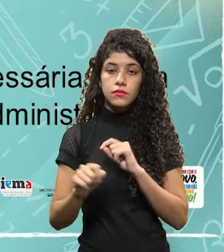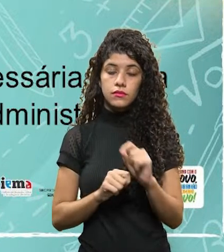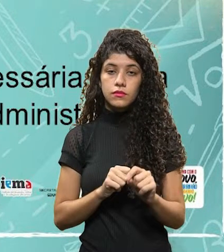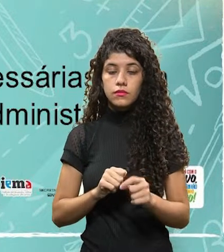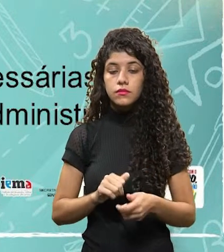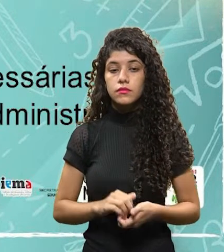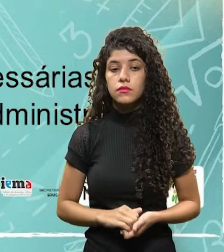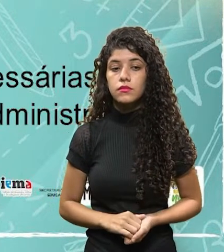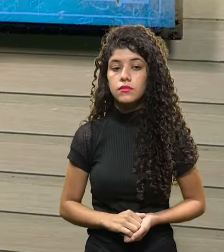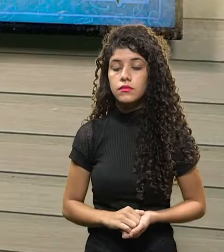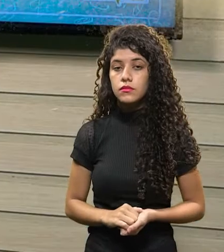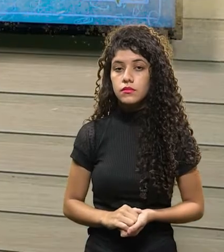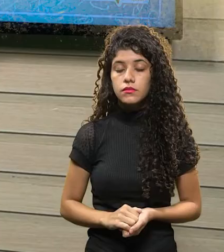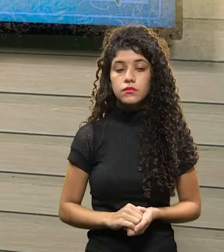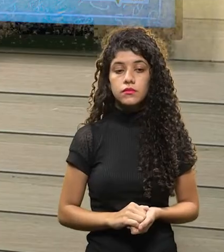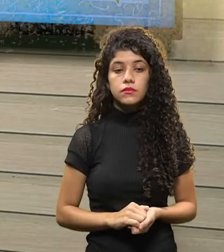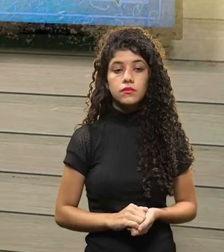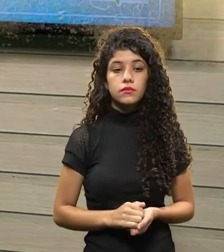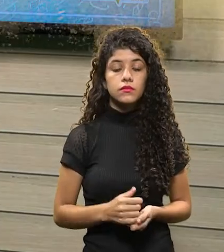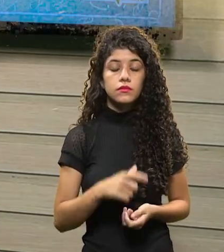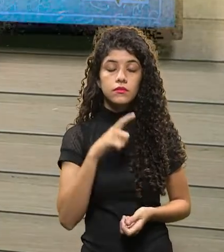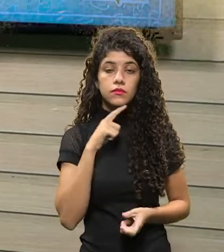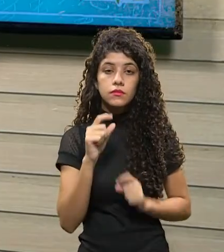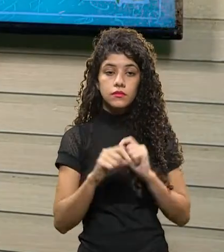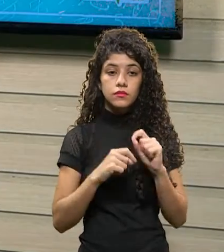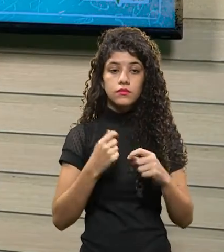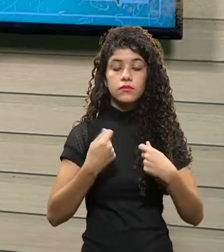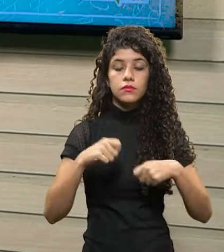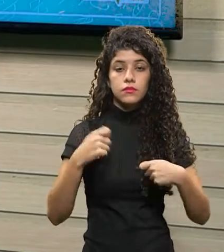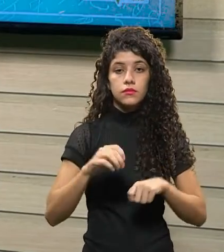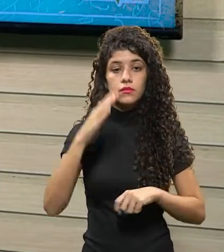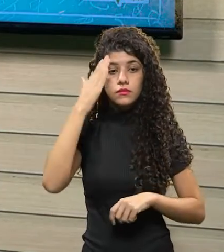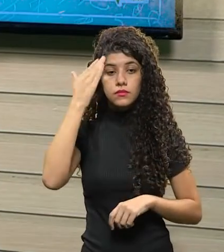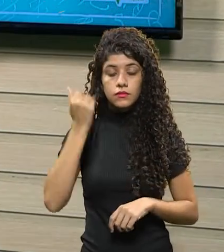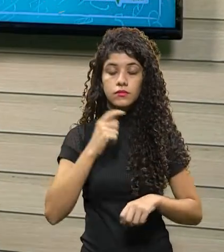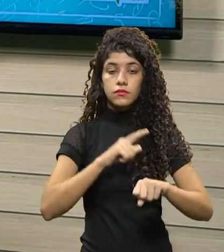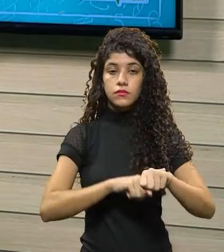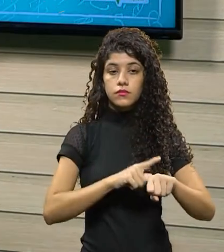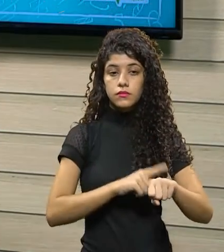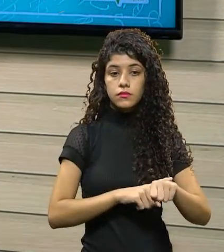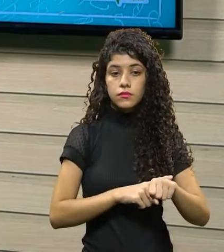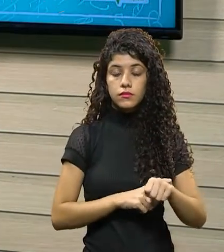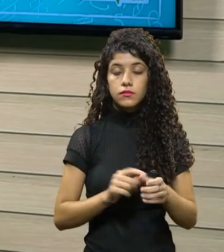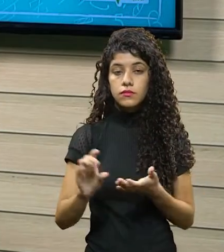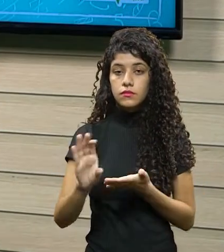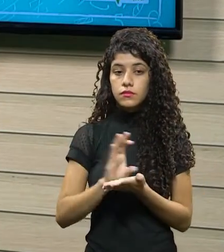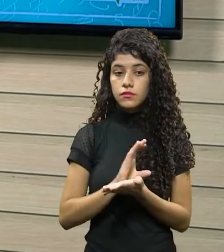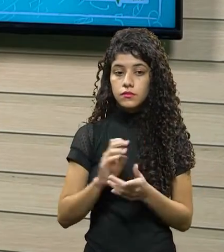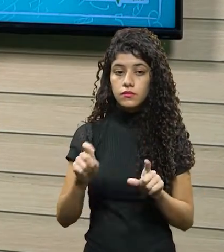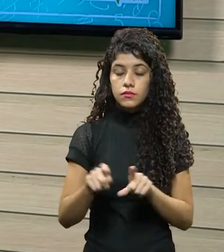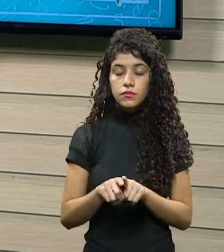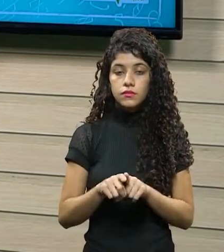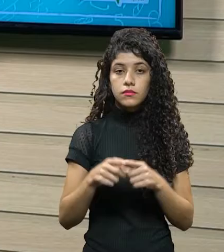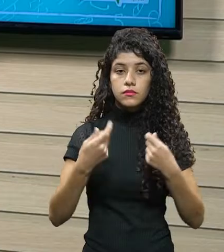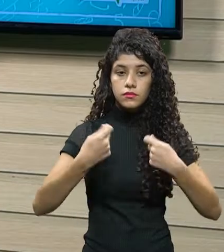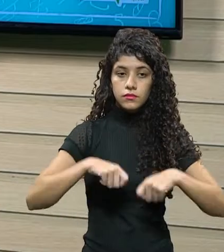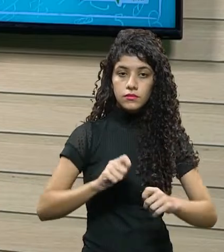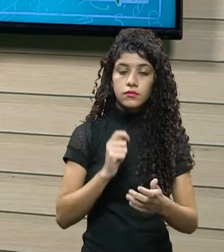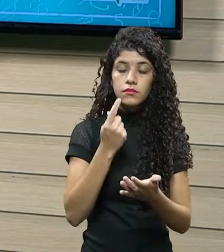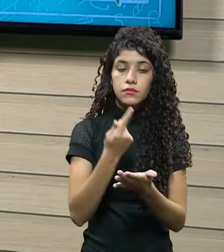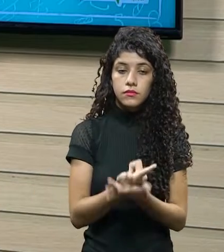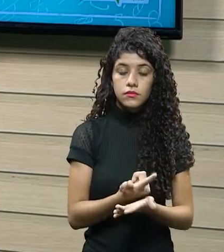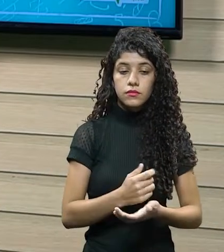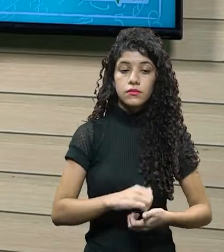despesas operacionais. Então, para se ter o lucro operacional, vamos fazer a dedução do valor do lucro bruto com as